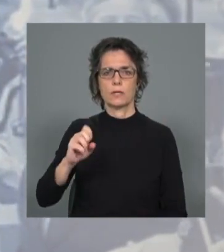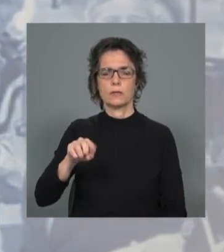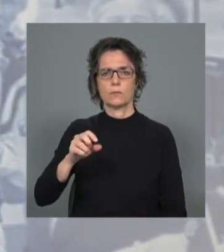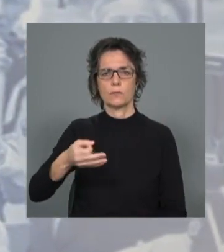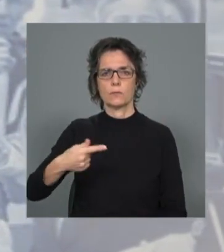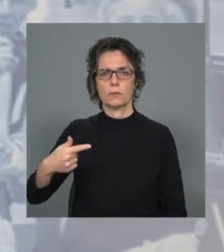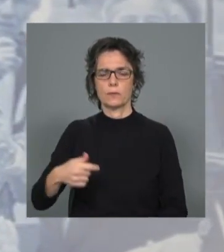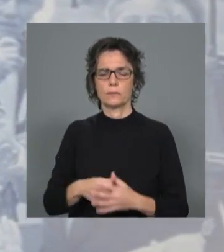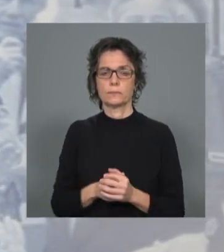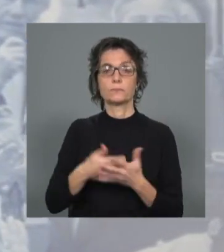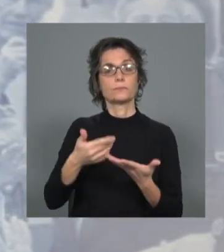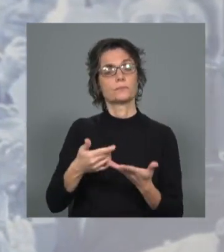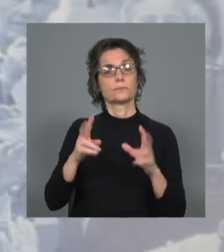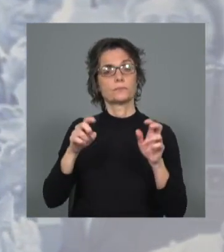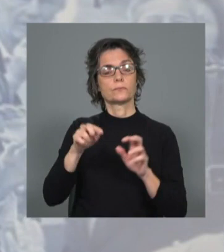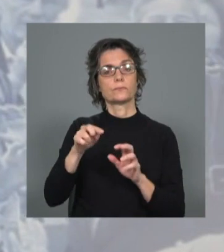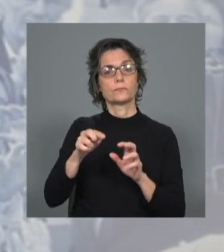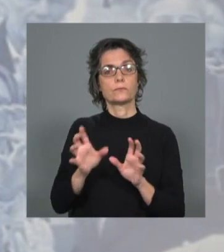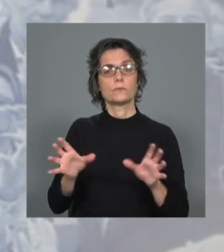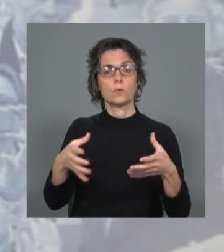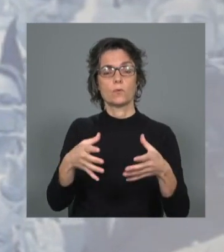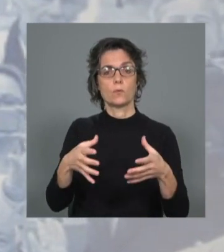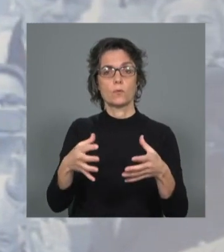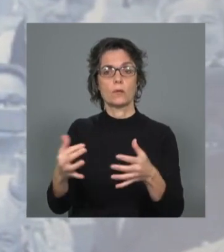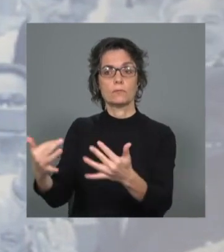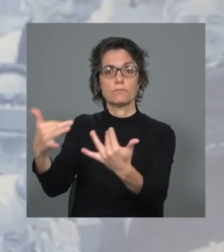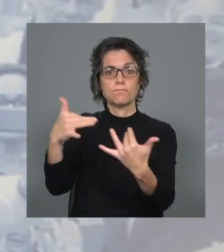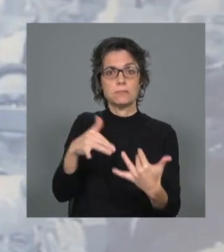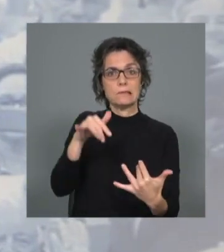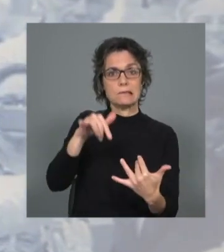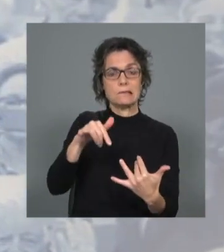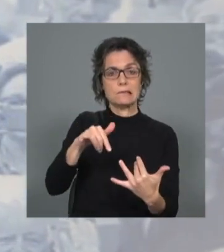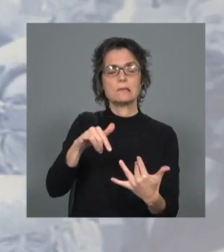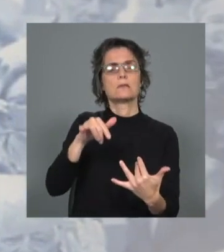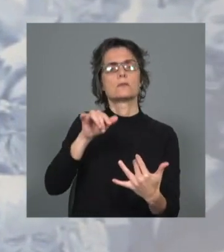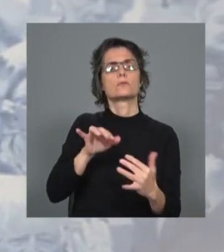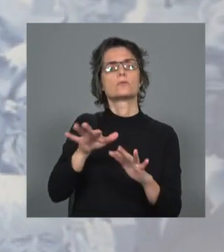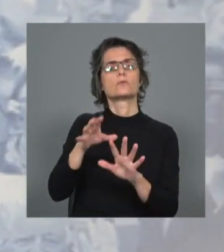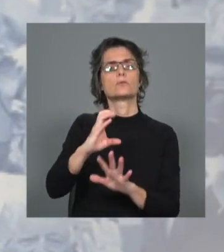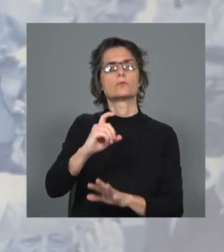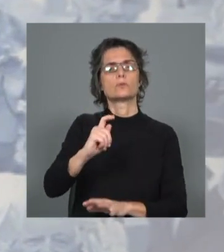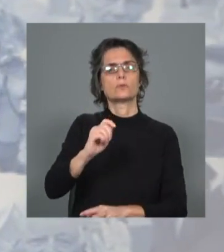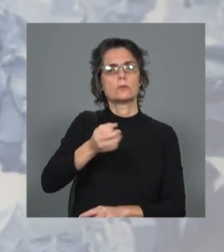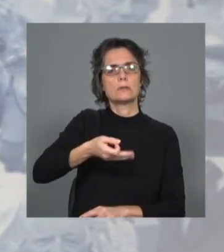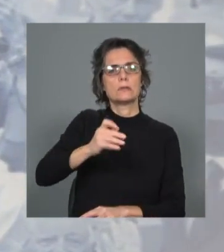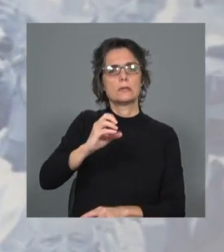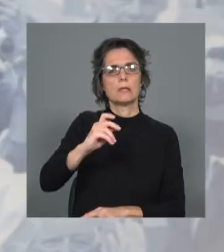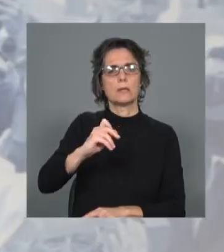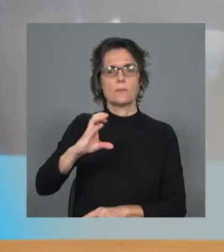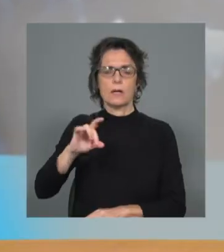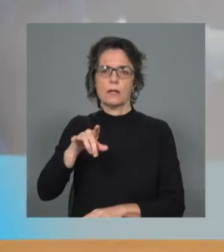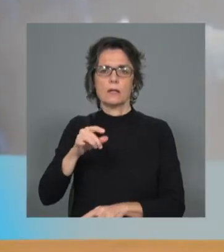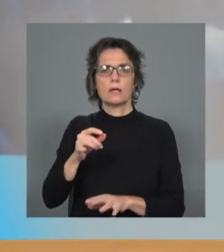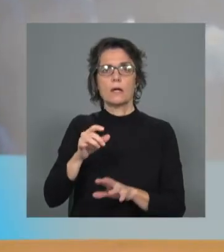agência.eclesia.pt. Destaque agora para o acompanhamento da comunidade migrante, que é desenvolvido pelo CEPAC, um tema para falarmos com Mariana Hancock.